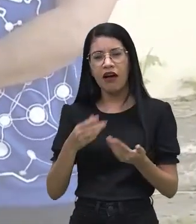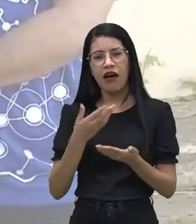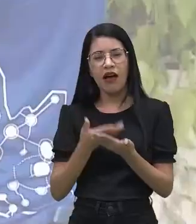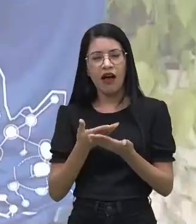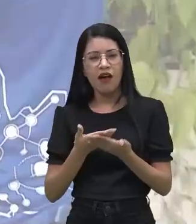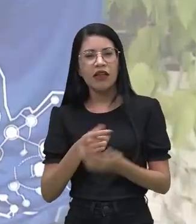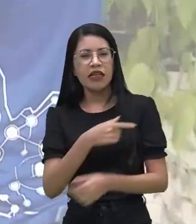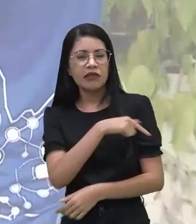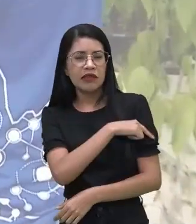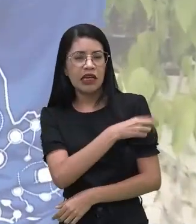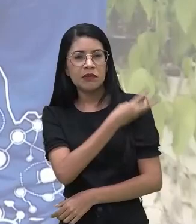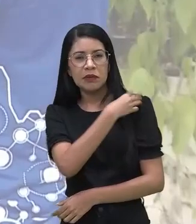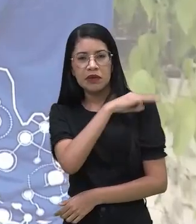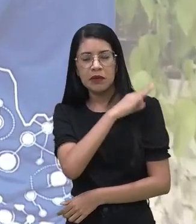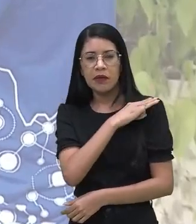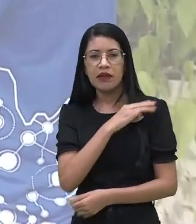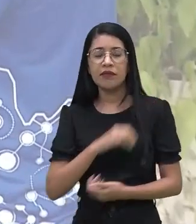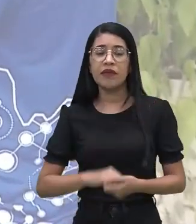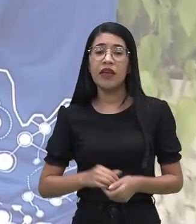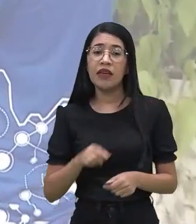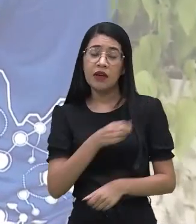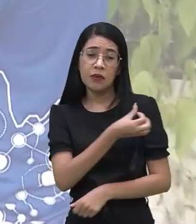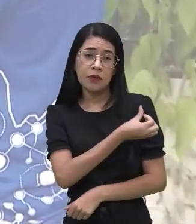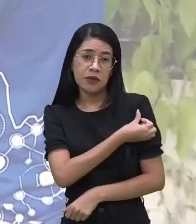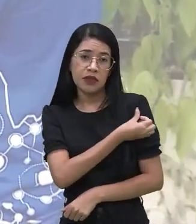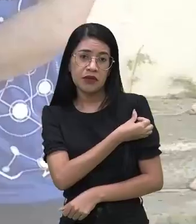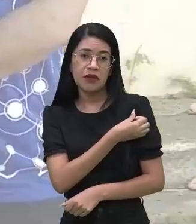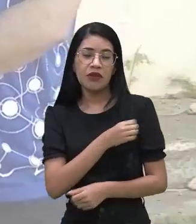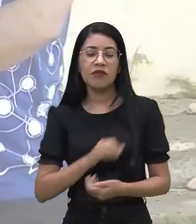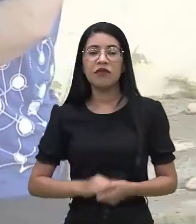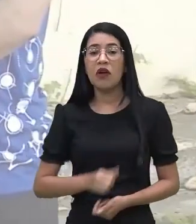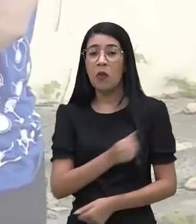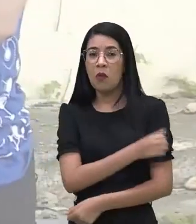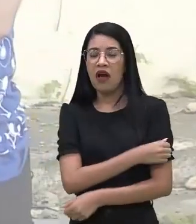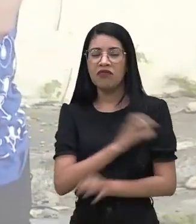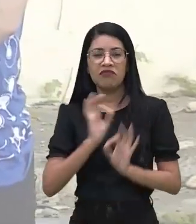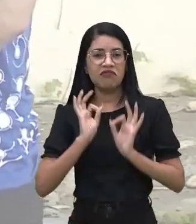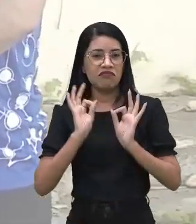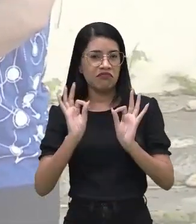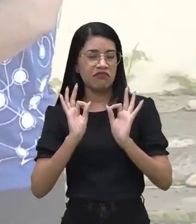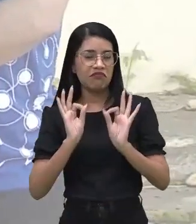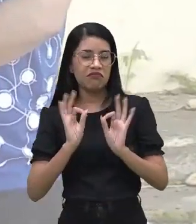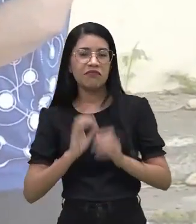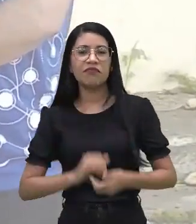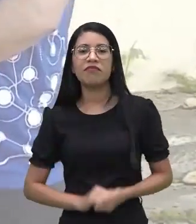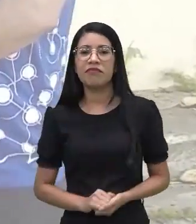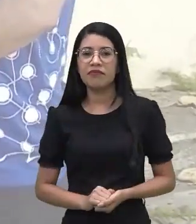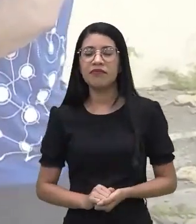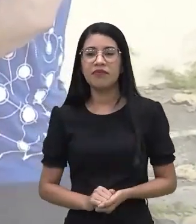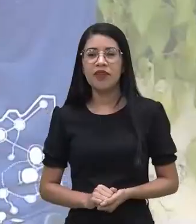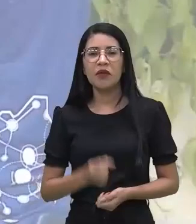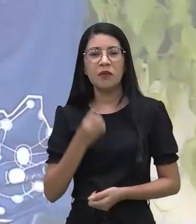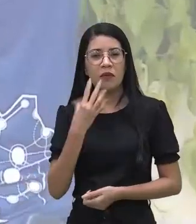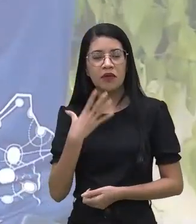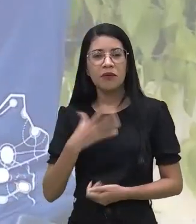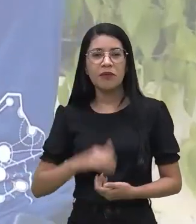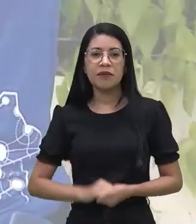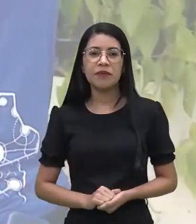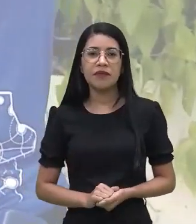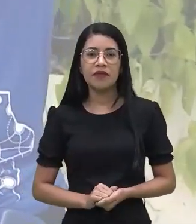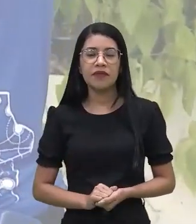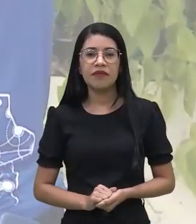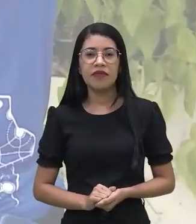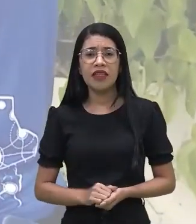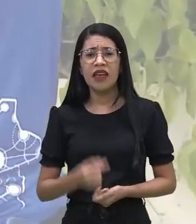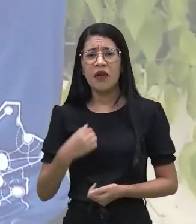ano, terceira série. Tô dando aula pro 6º ano. Os alunos top. Top como sempre, né? Tops, muito bom. Rapaz,